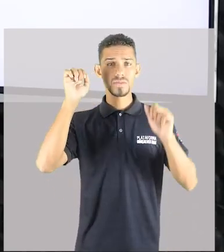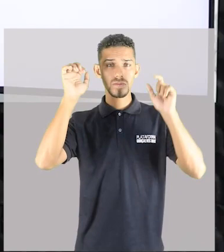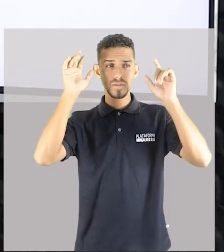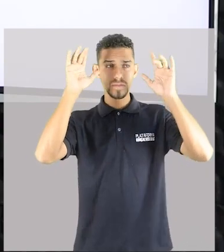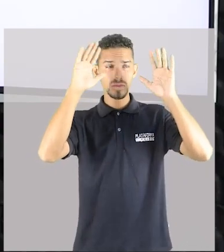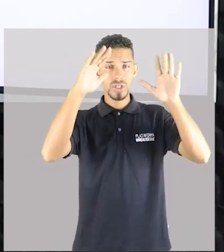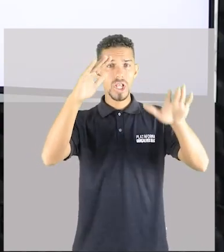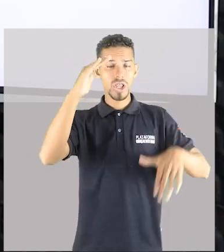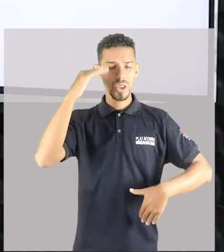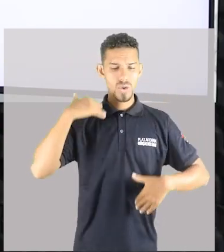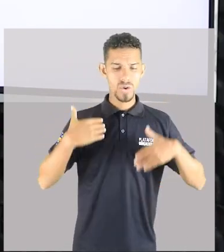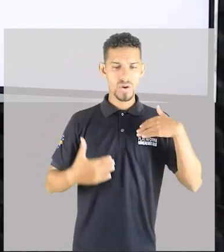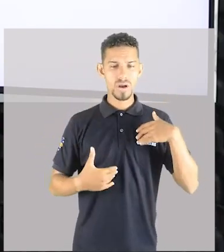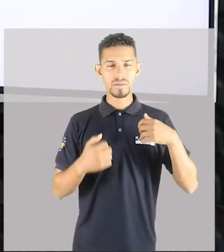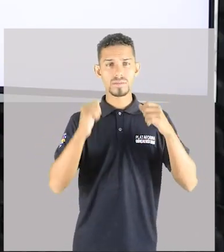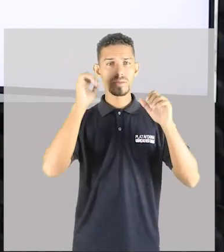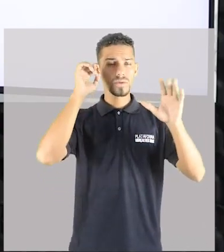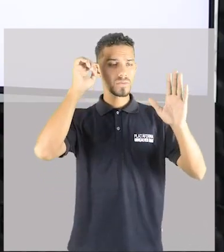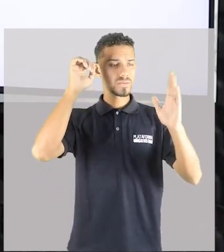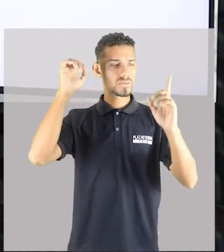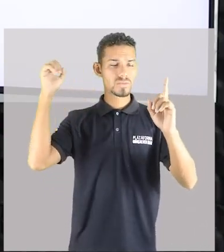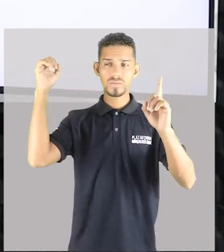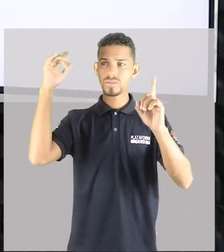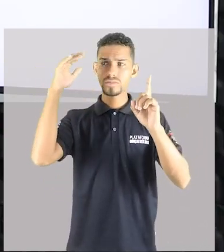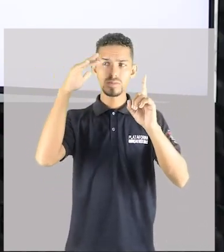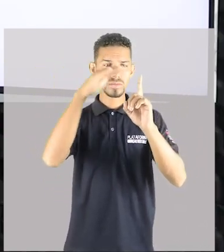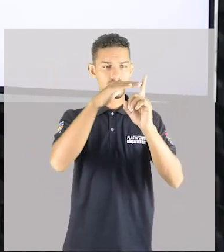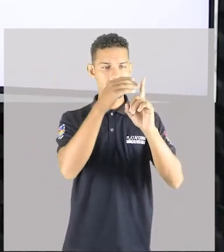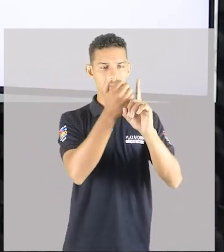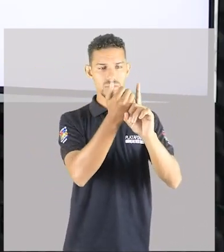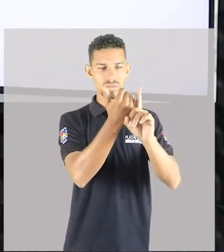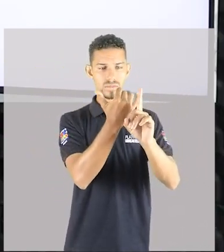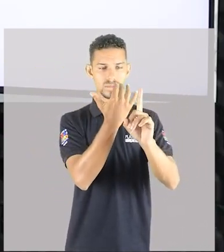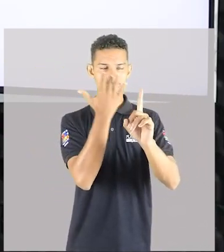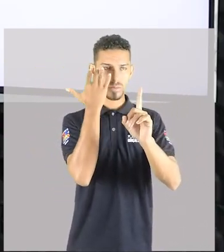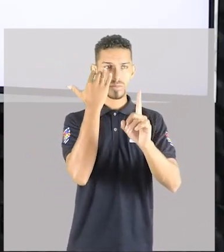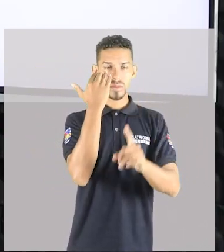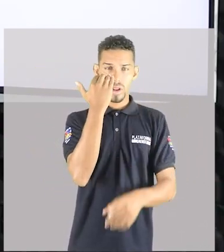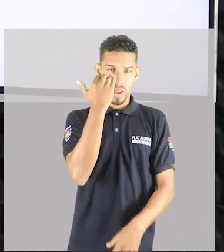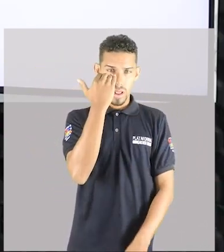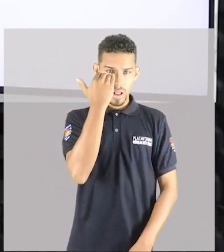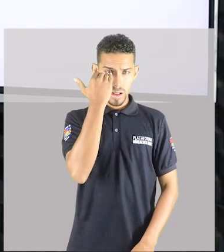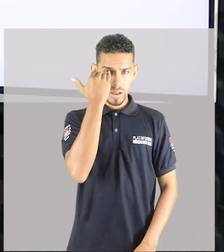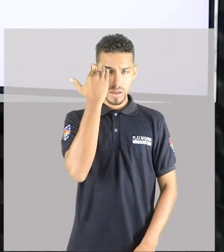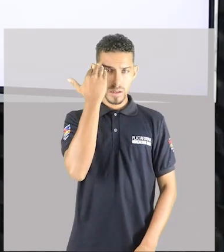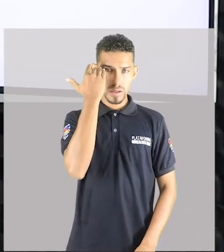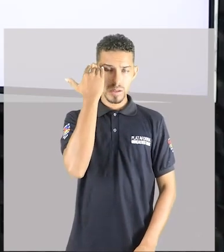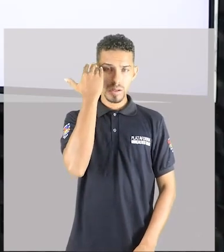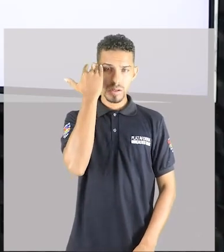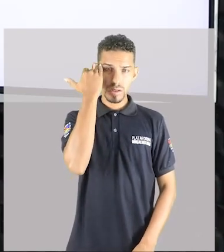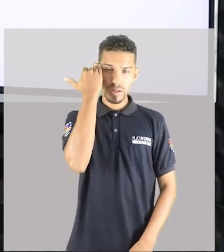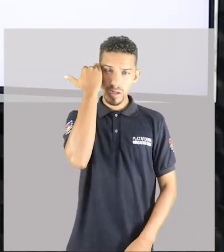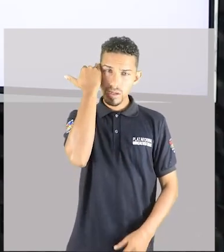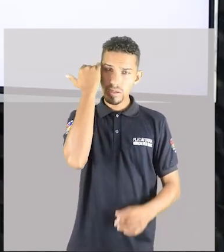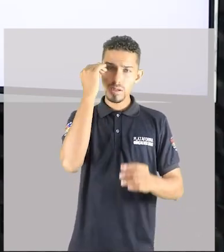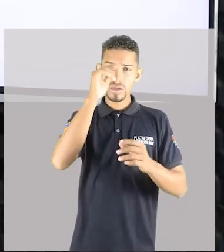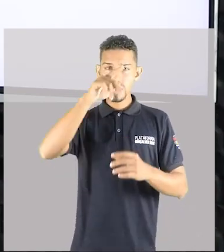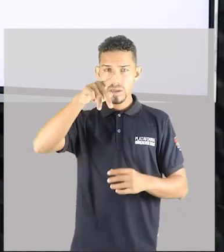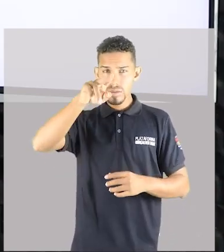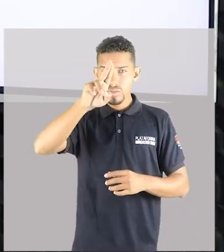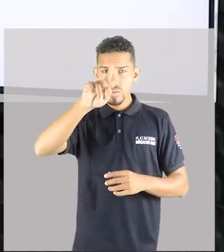meu corpo, reflete e alguns raios de luz, ó, entram pela pupila e o